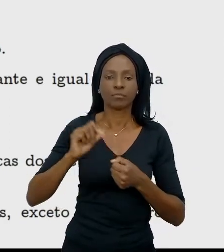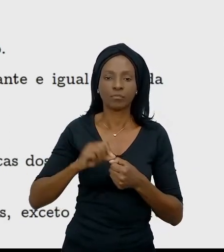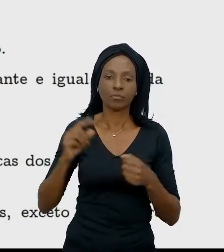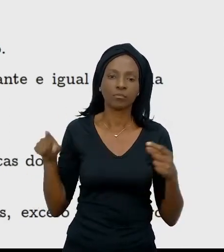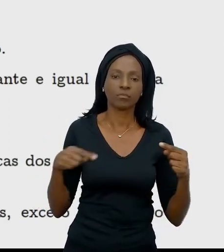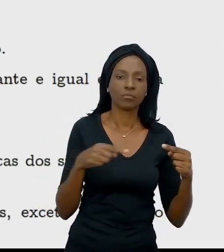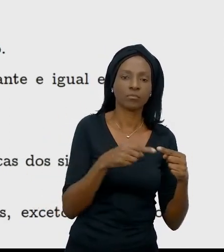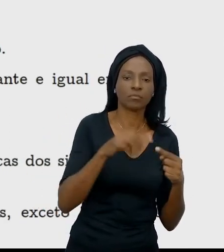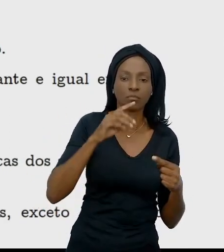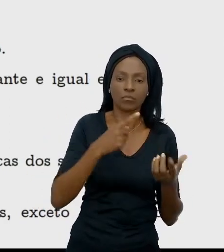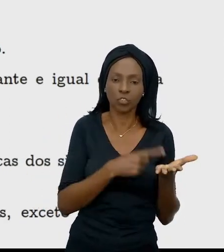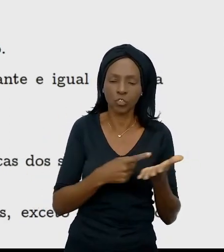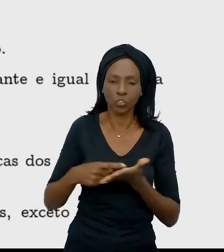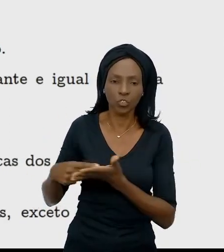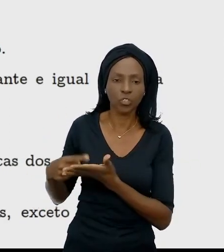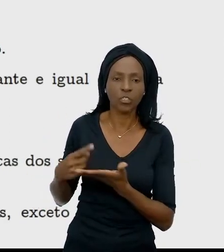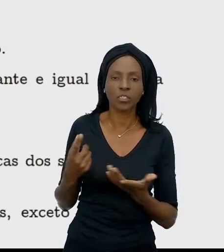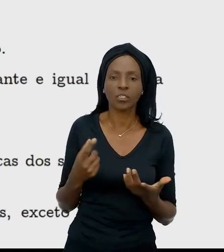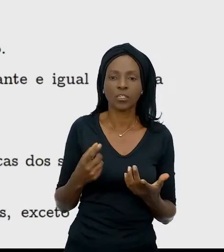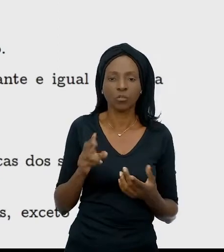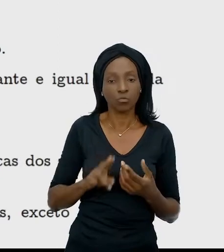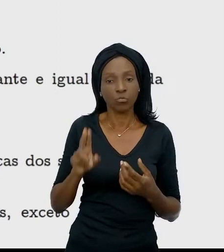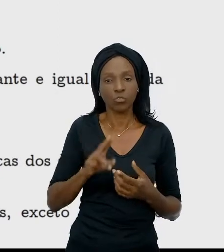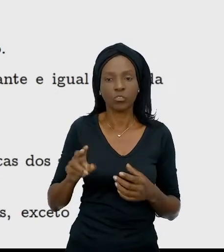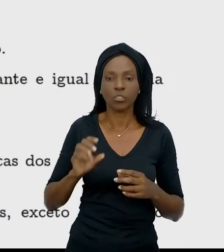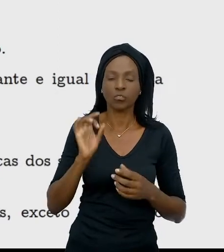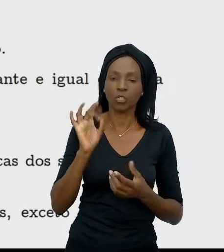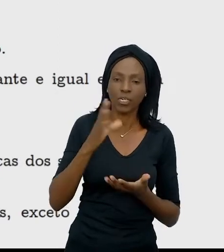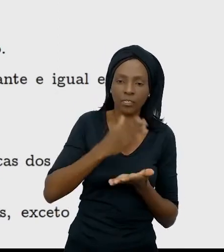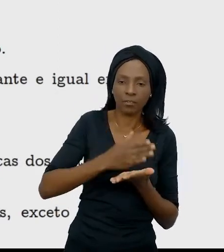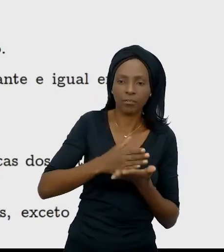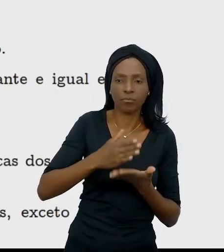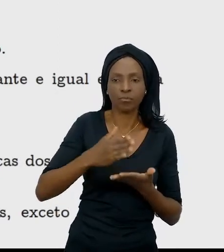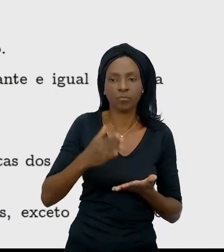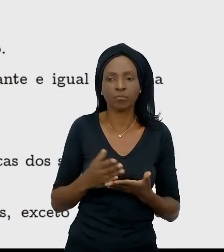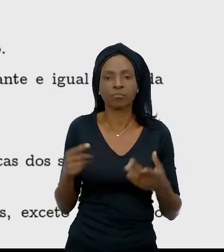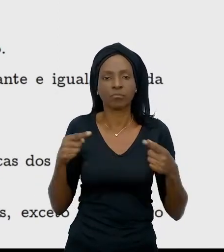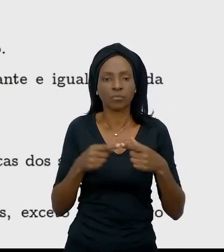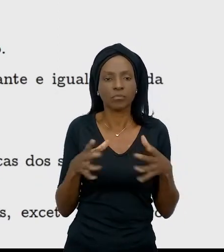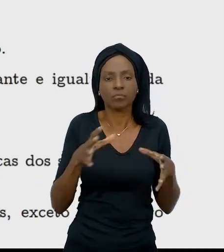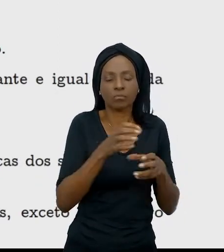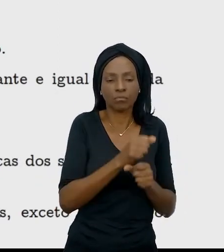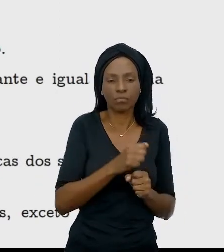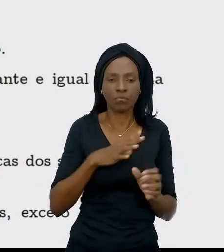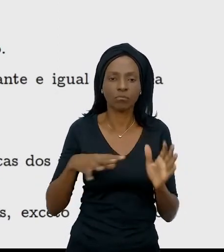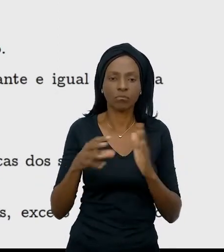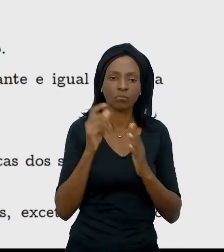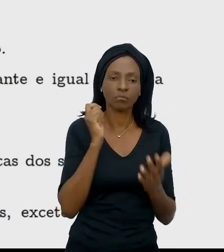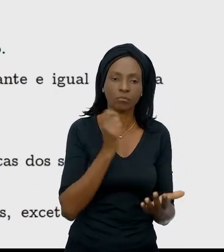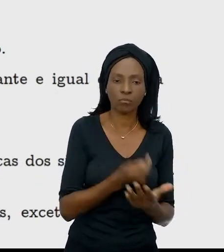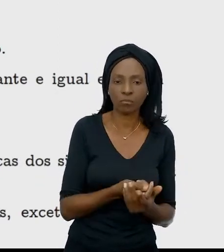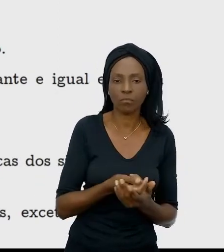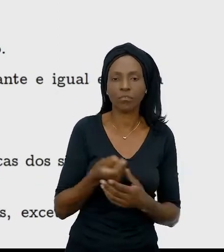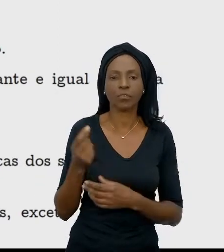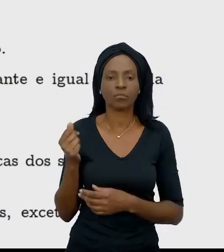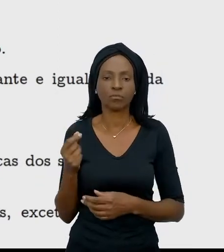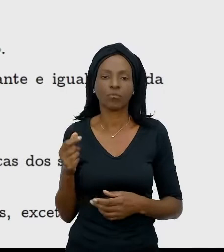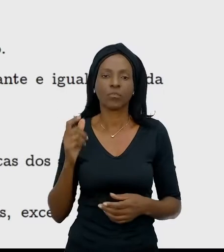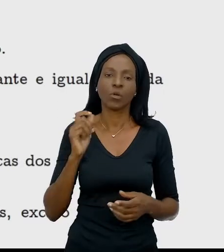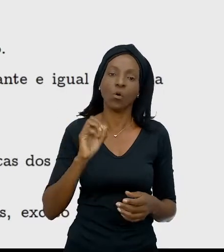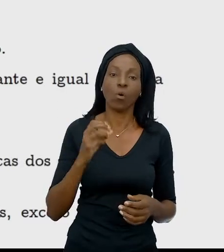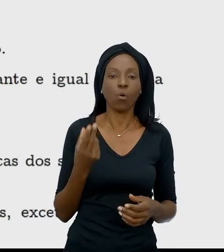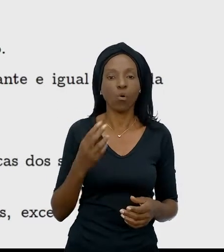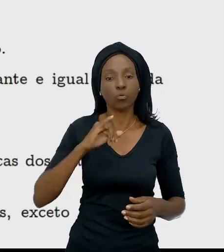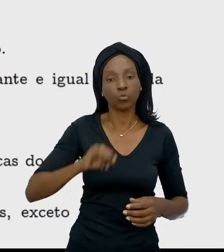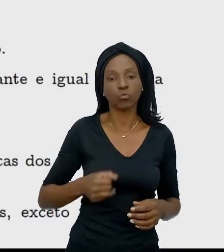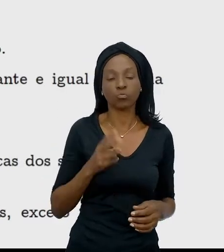de um planejamento, de modo que cada prestação correspondente à soma do reembolso do capital ou do pagamento